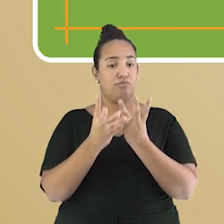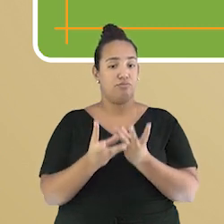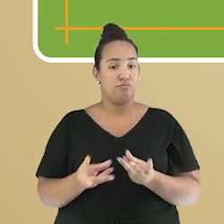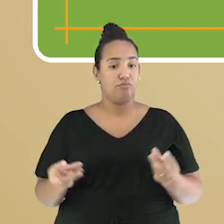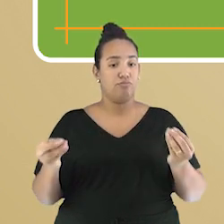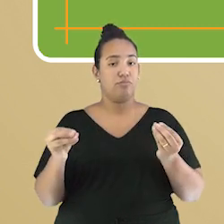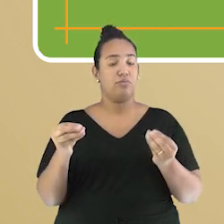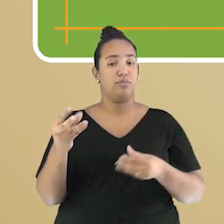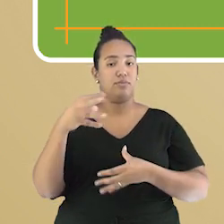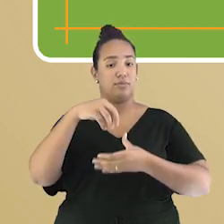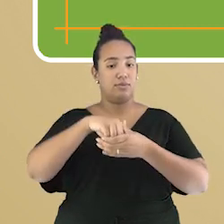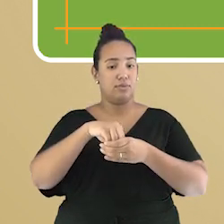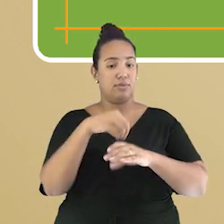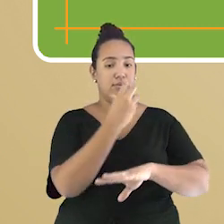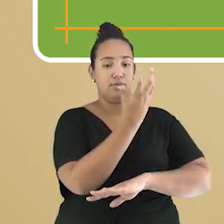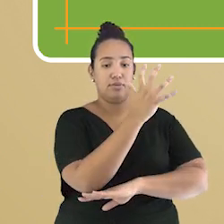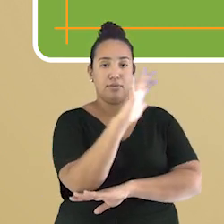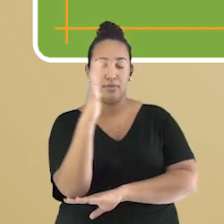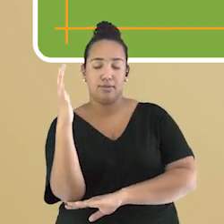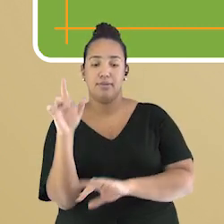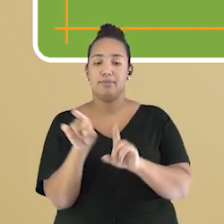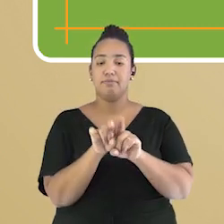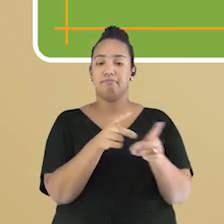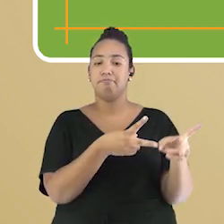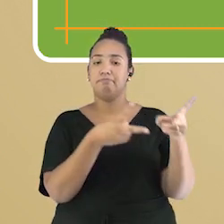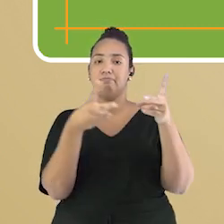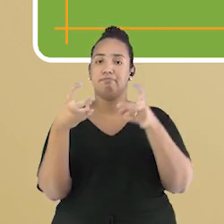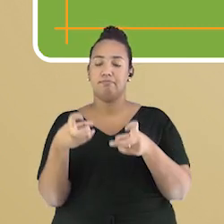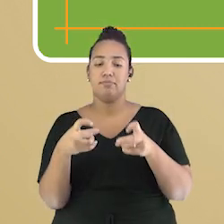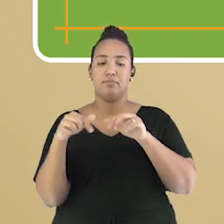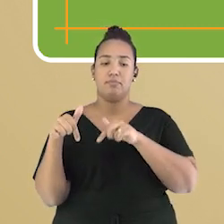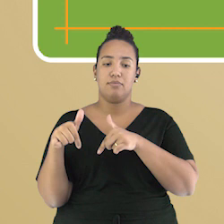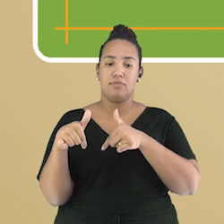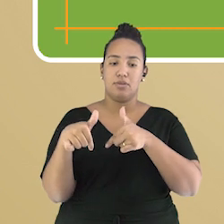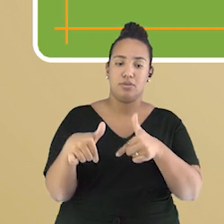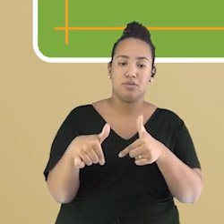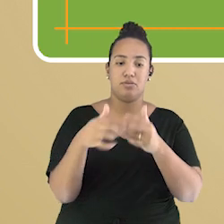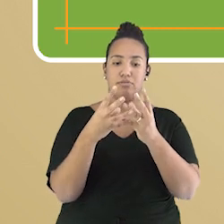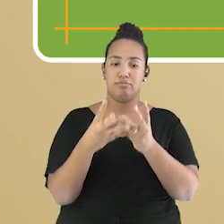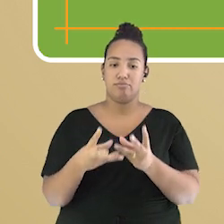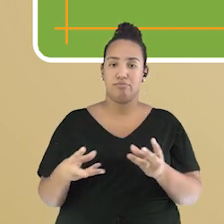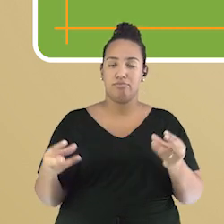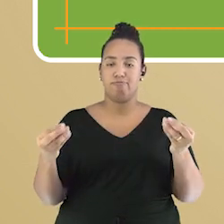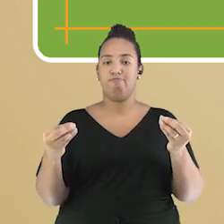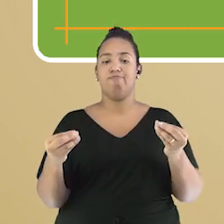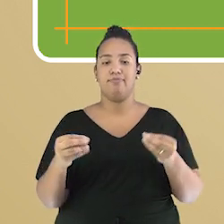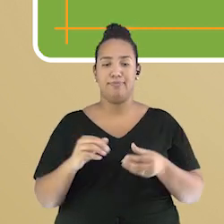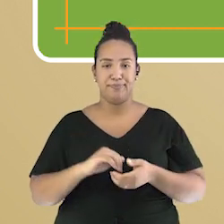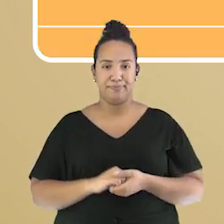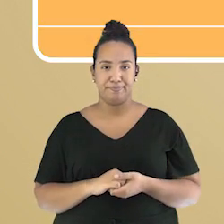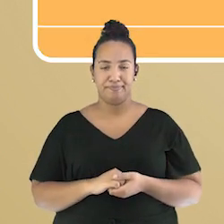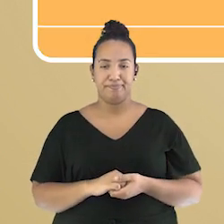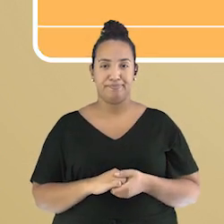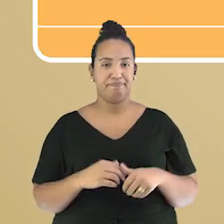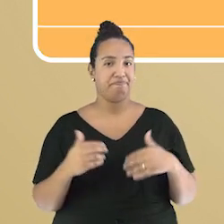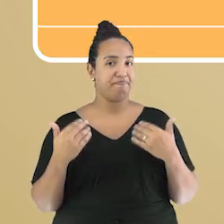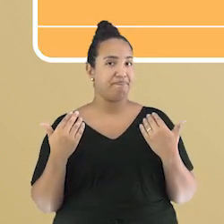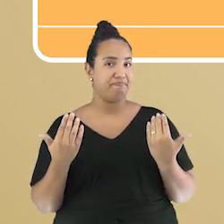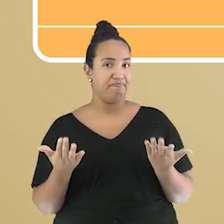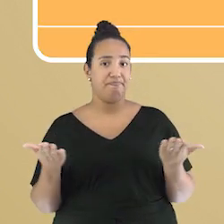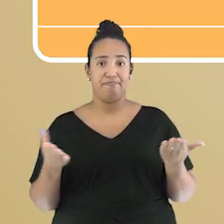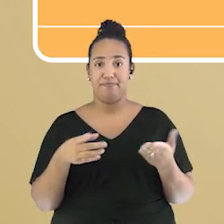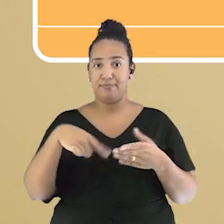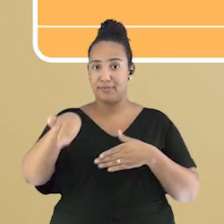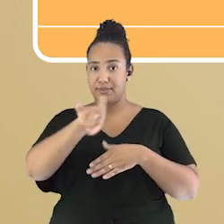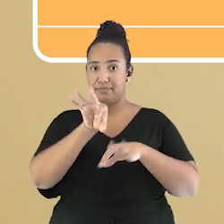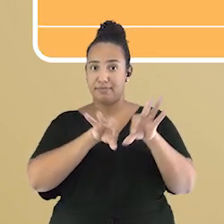equilíbrio ecológico e identificar a ação dos seres decompositores sobre os bens de consumo. Então,